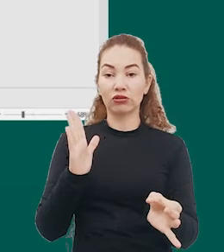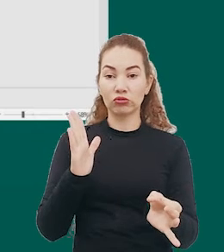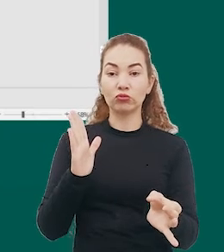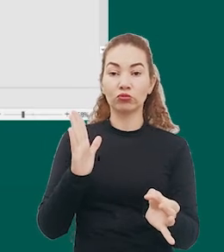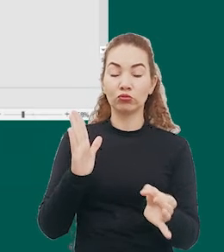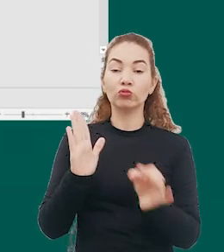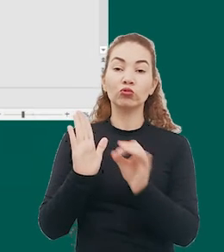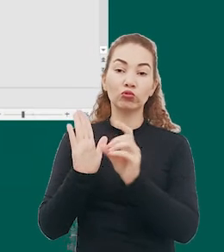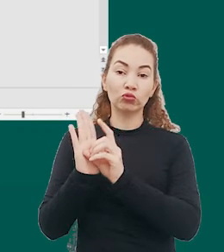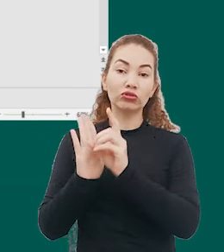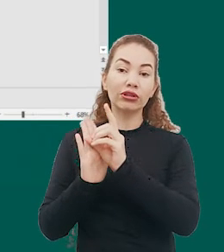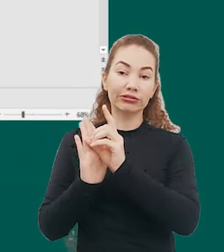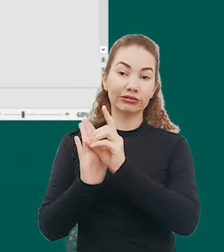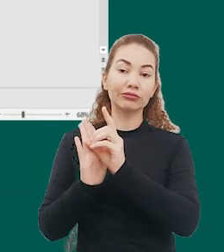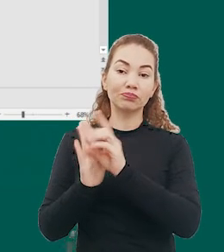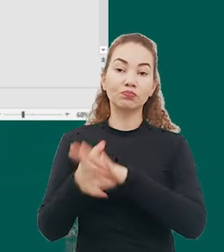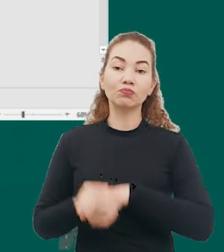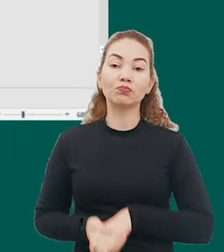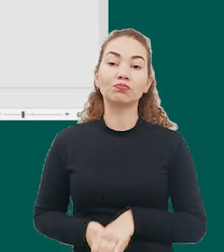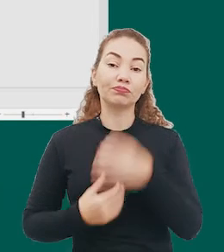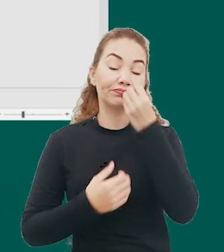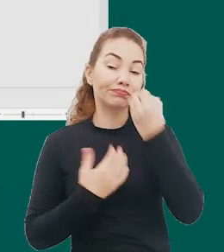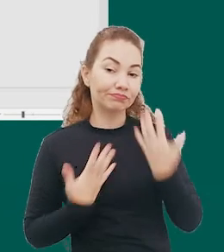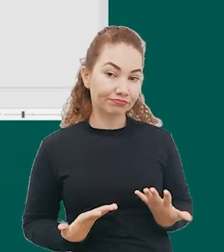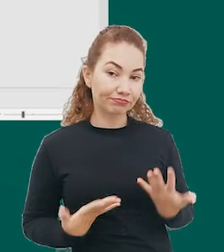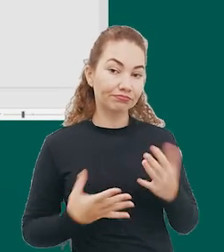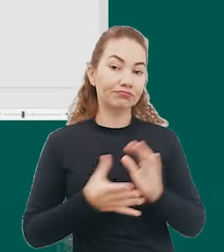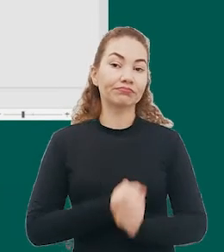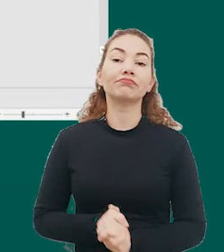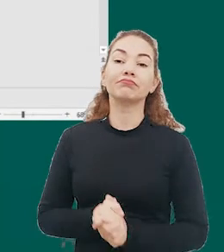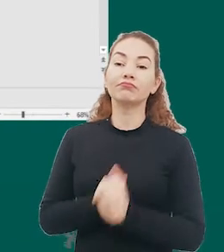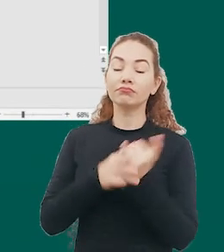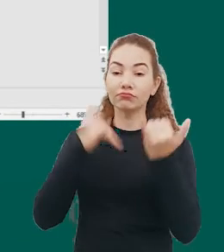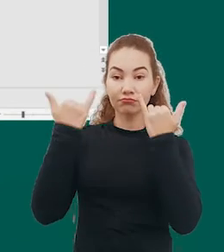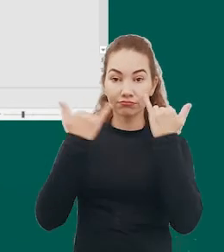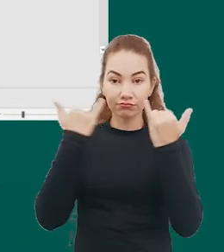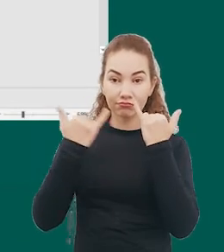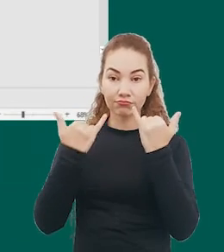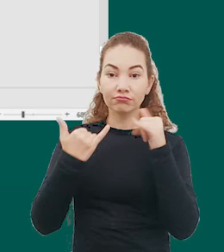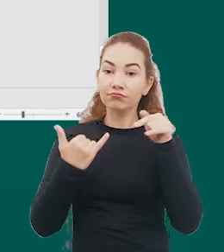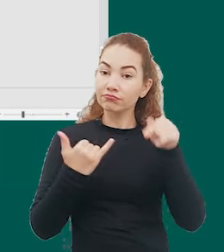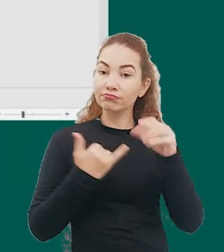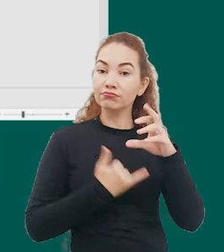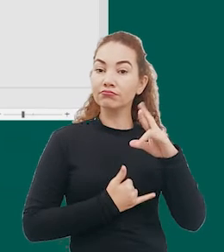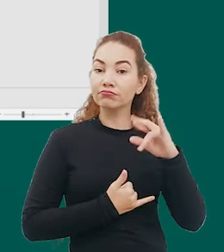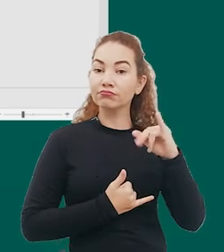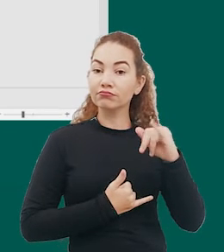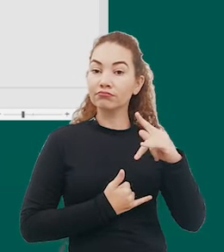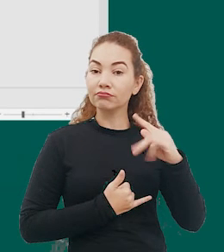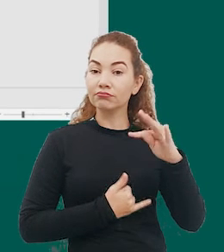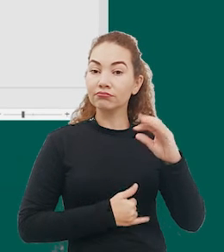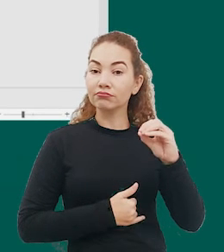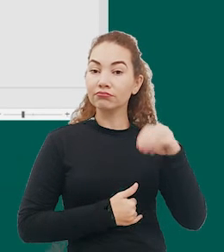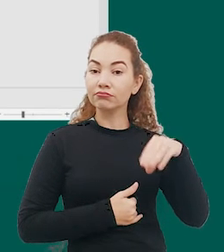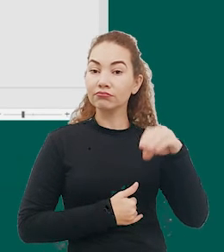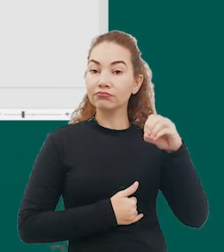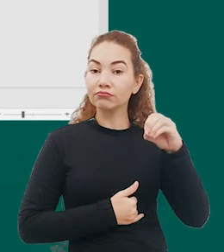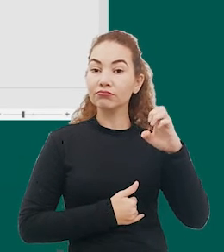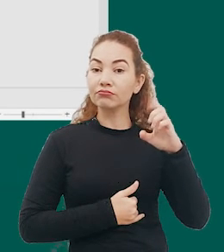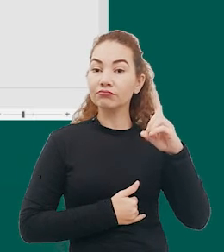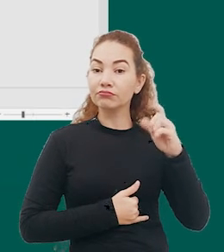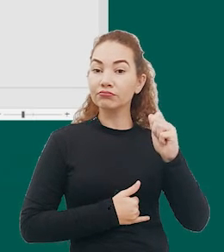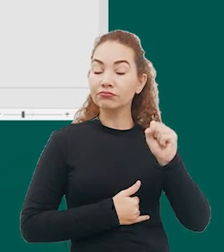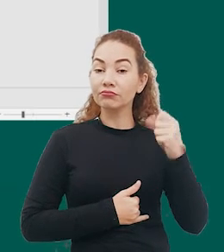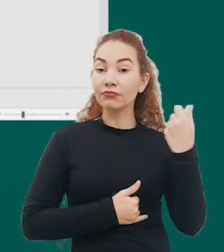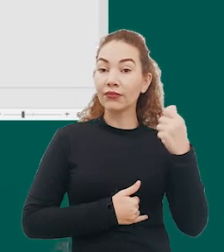na nossa declaração. Bom, as informações em criptomoedas, elas devem ser informadas